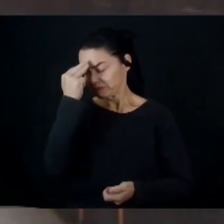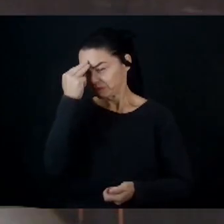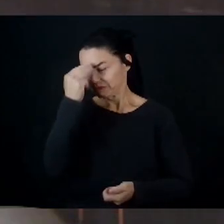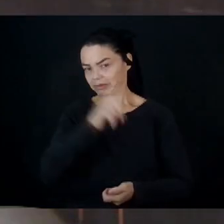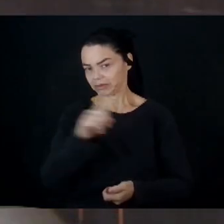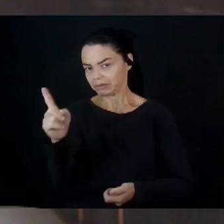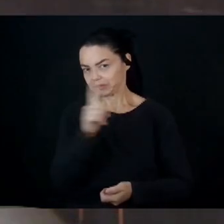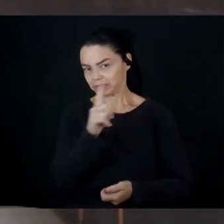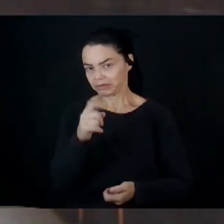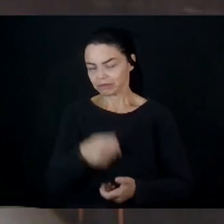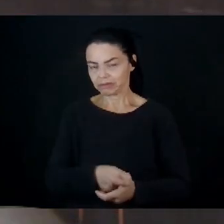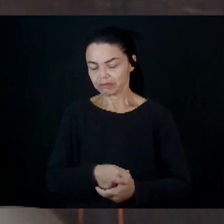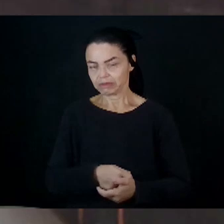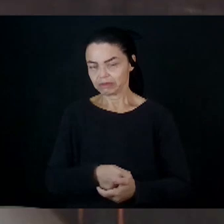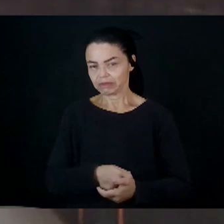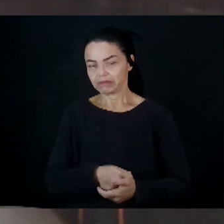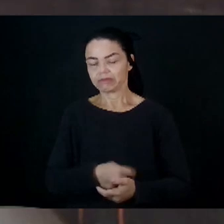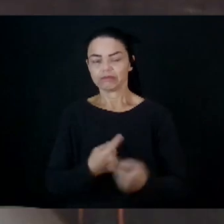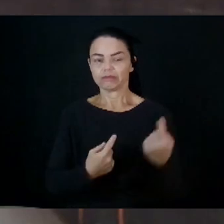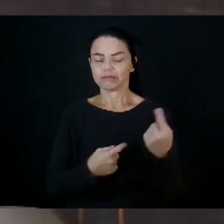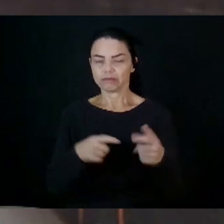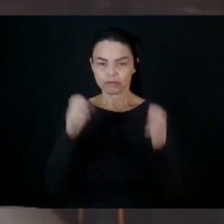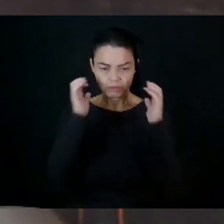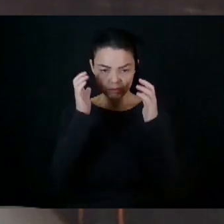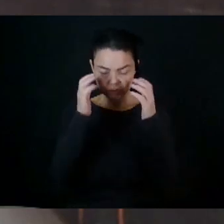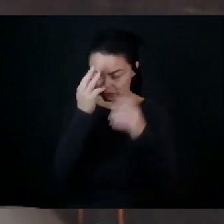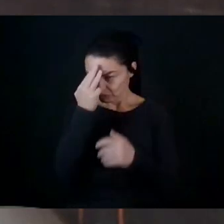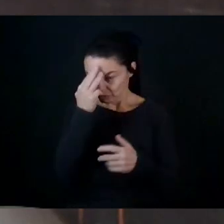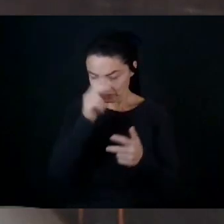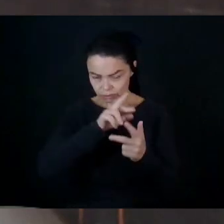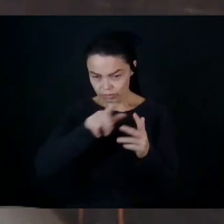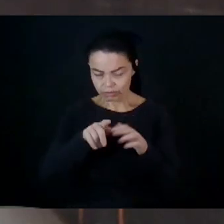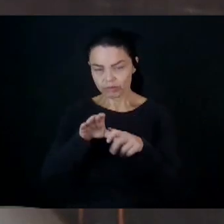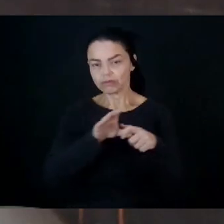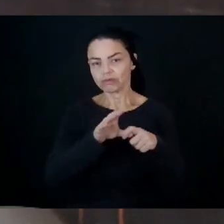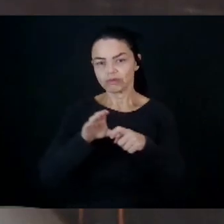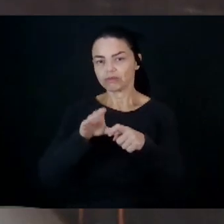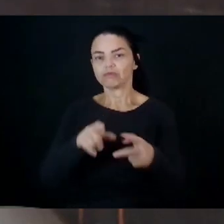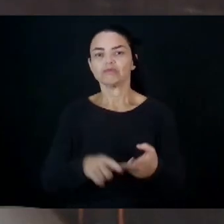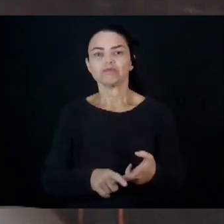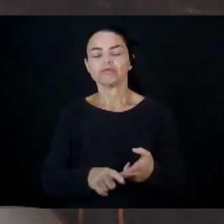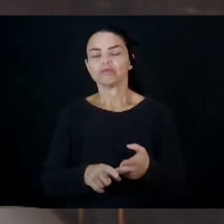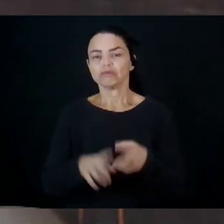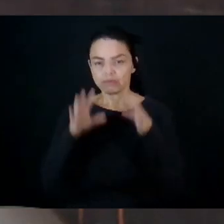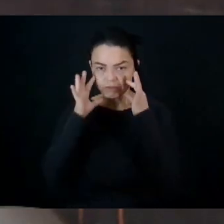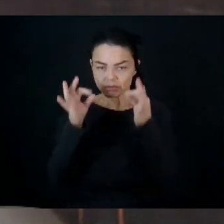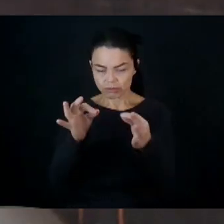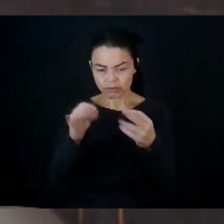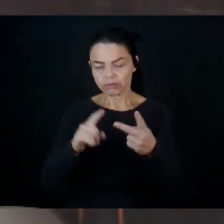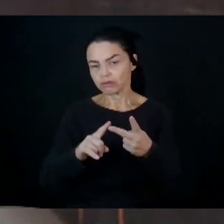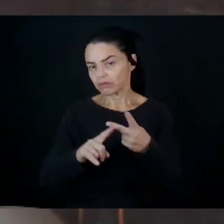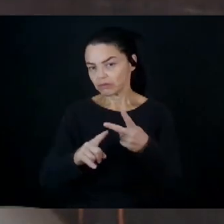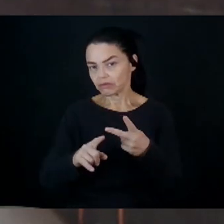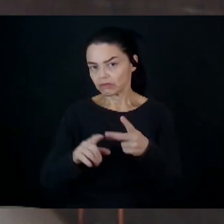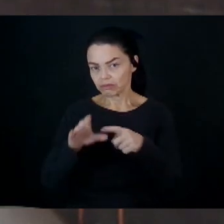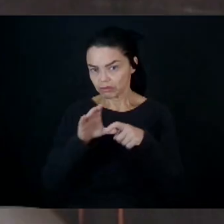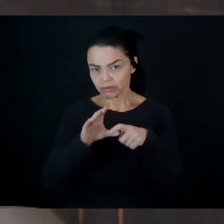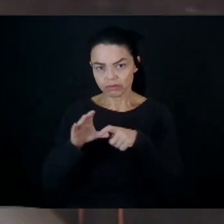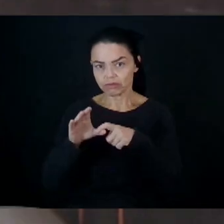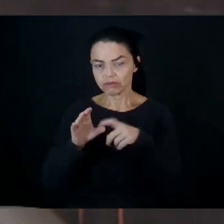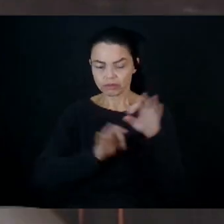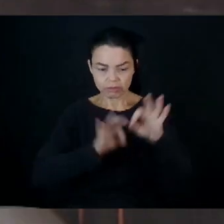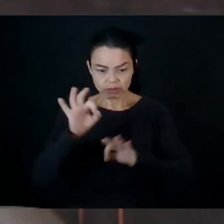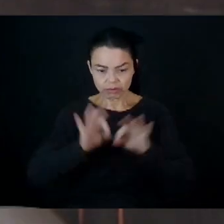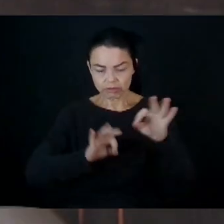componente isolado no cérebro, ela é dependente de várias outras coisas, ela é dependente da atenção, ela é dependente do planejamento,